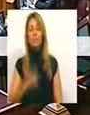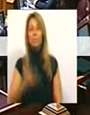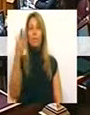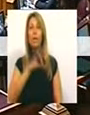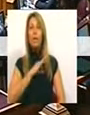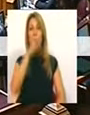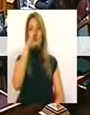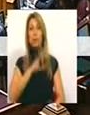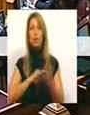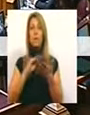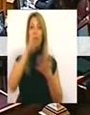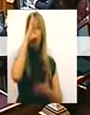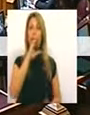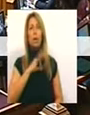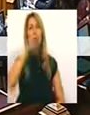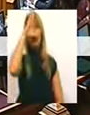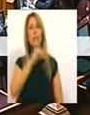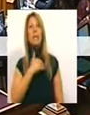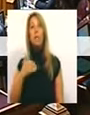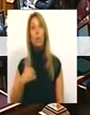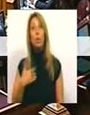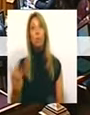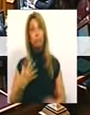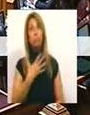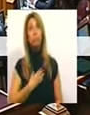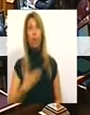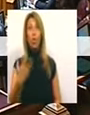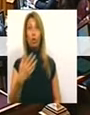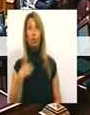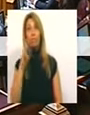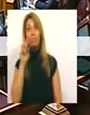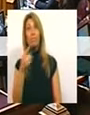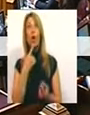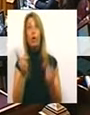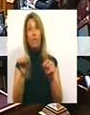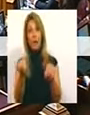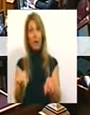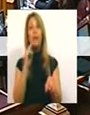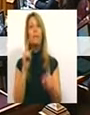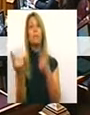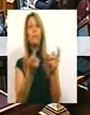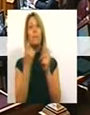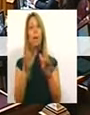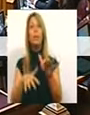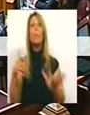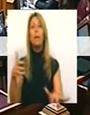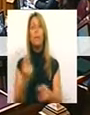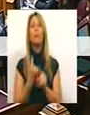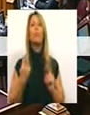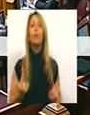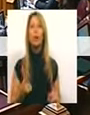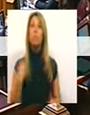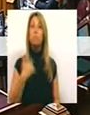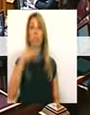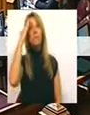Senhor Secretário de Estado, Senhor Ministro da Saúde, é um gosto revê-lo aqui nos debates no Parlamento, porque achávamos